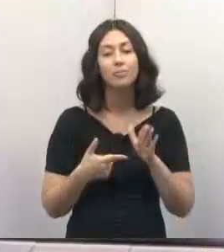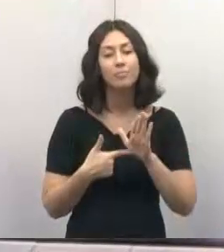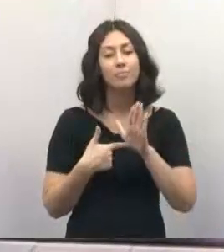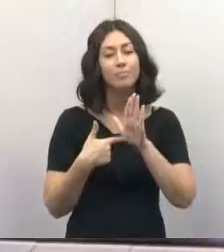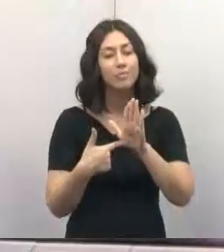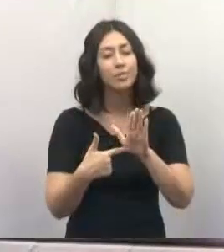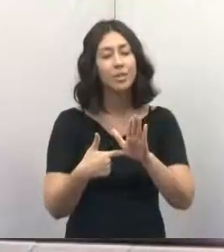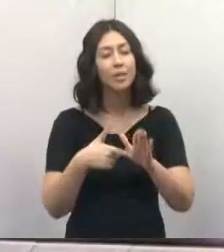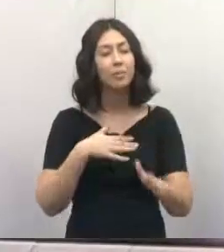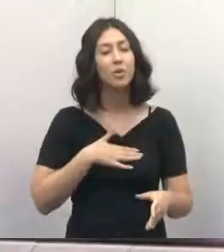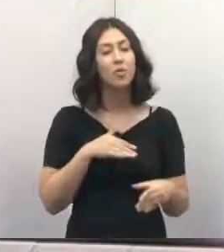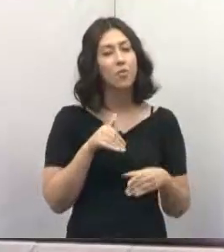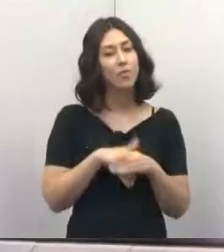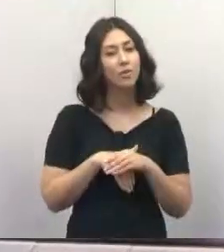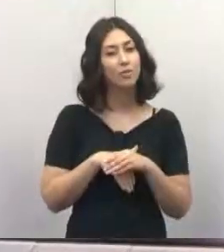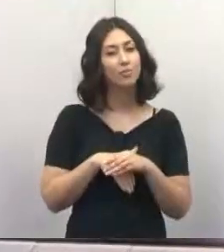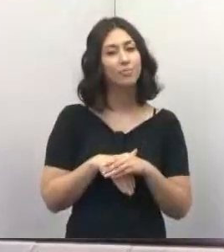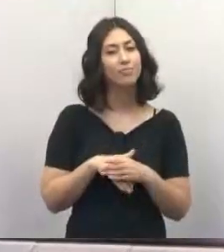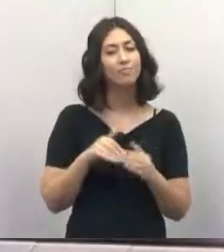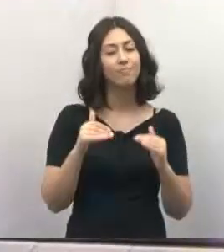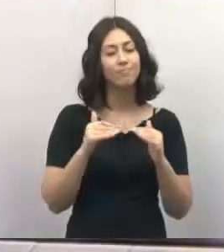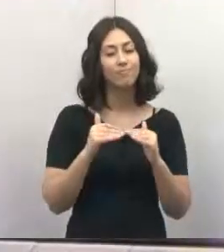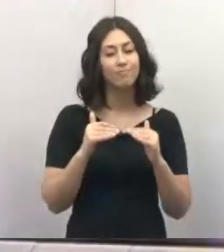manifestar aqui, o meu voto vai ser favorável.